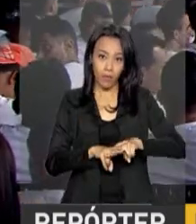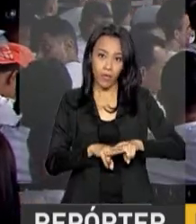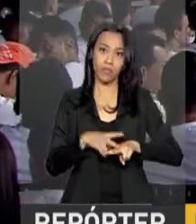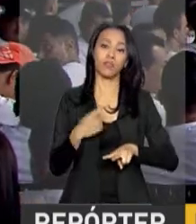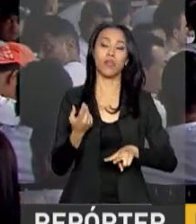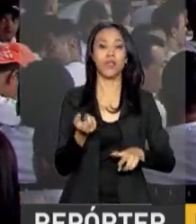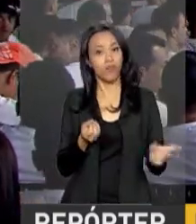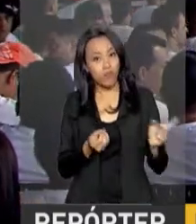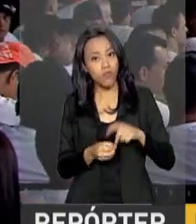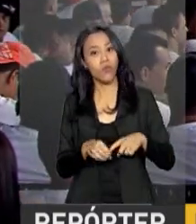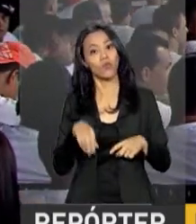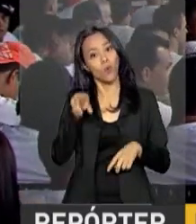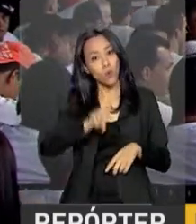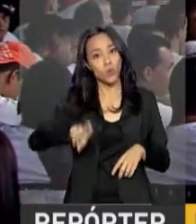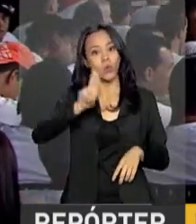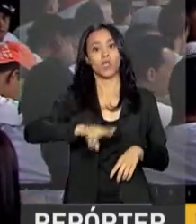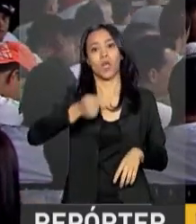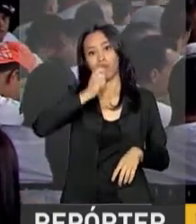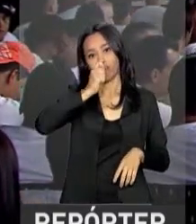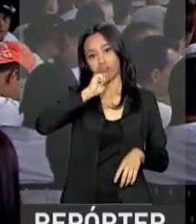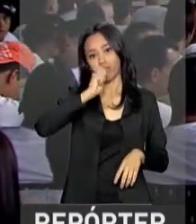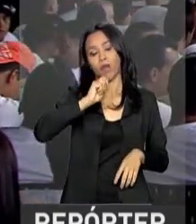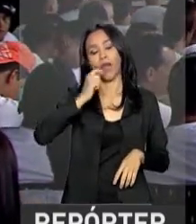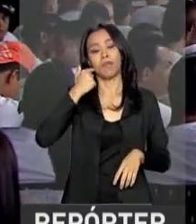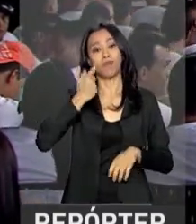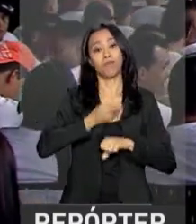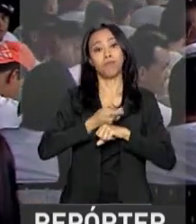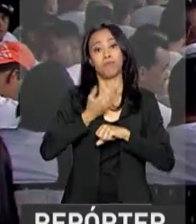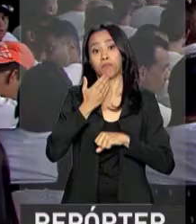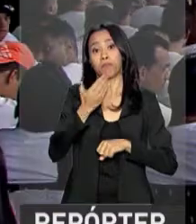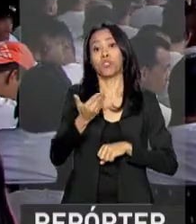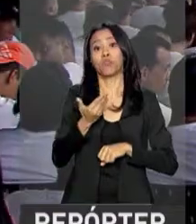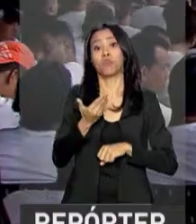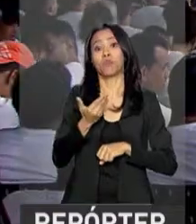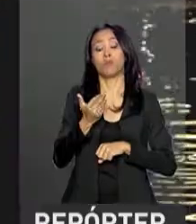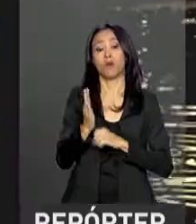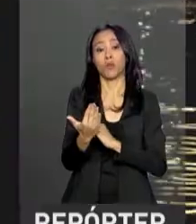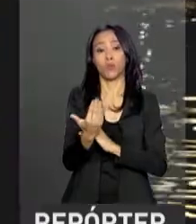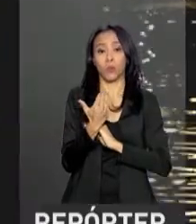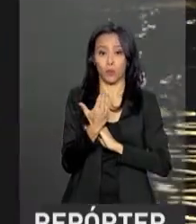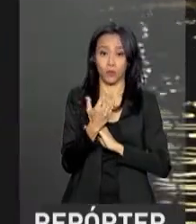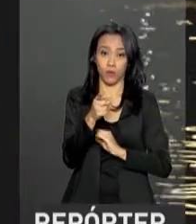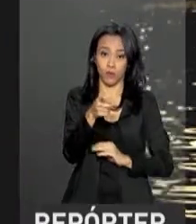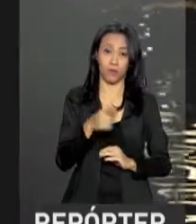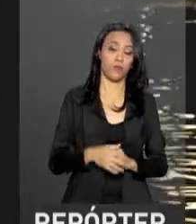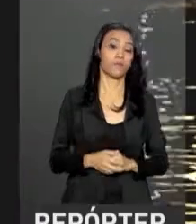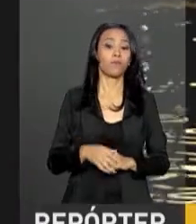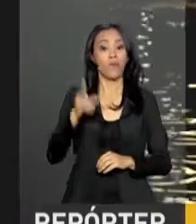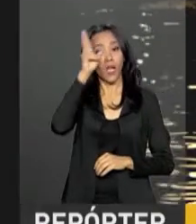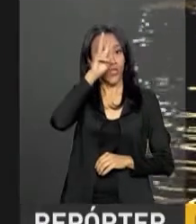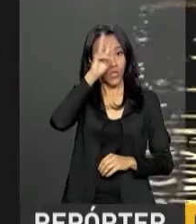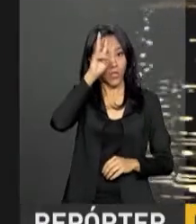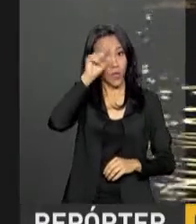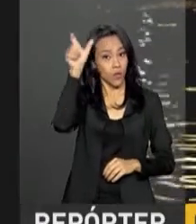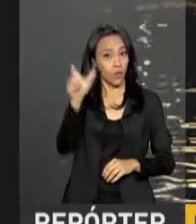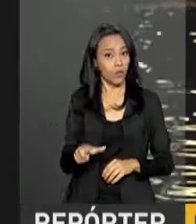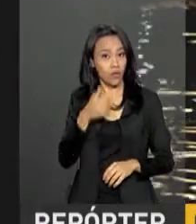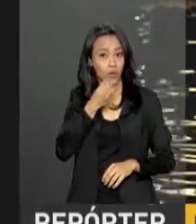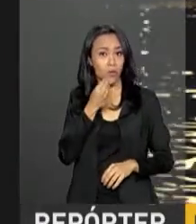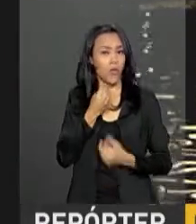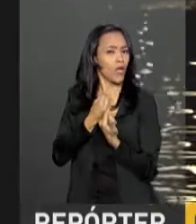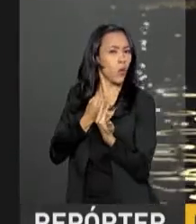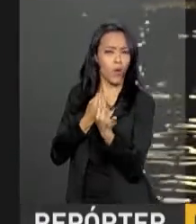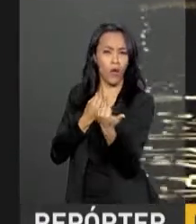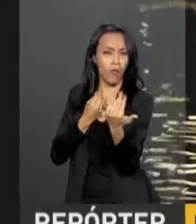uso eu pedi ajuda né e foi uma comunidade terapêutica a história do henrique é semelhante à de muitos